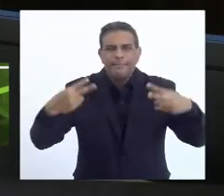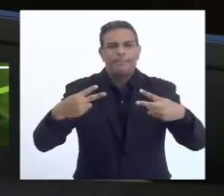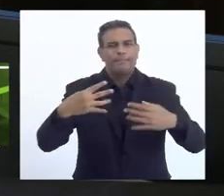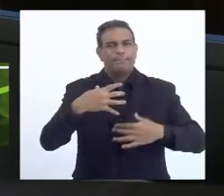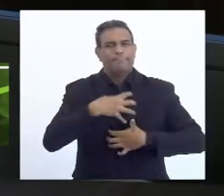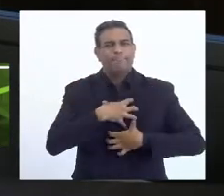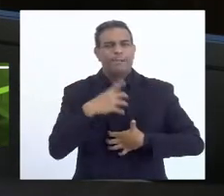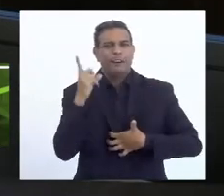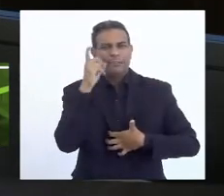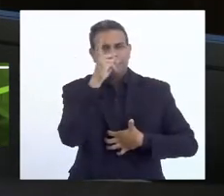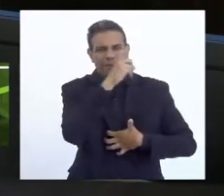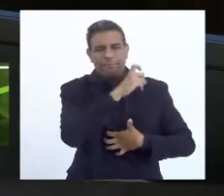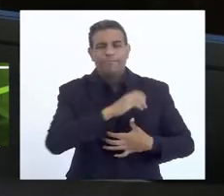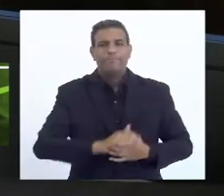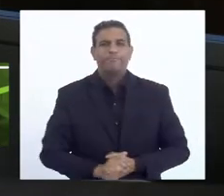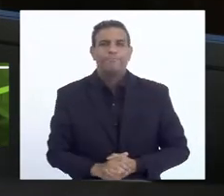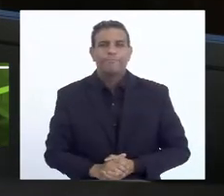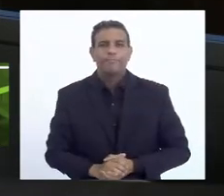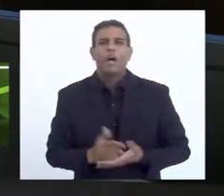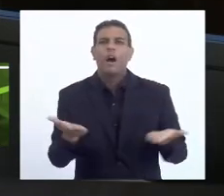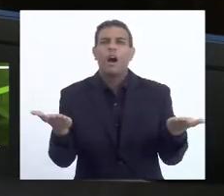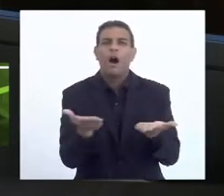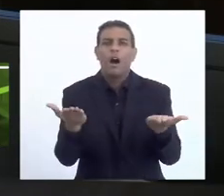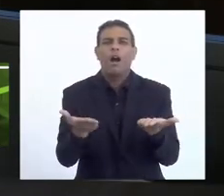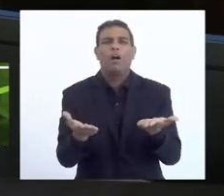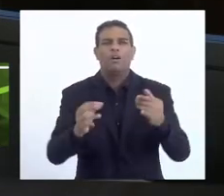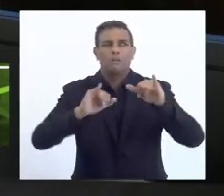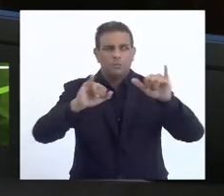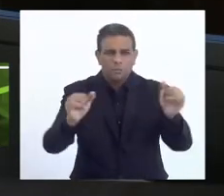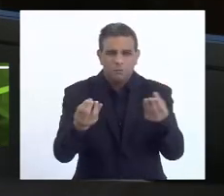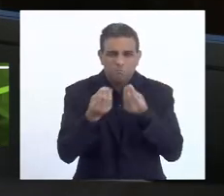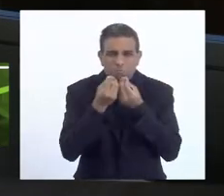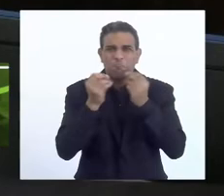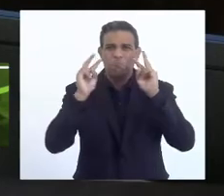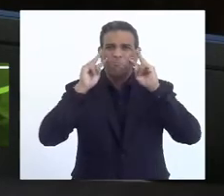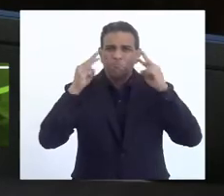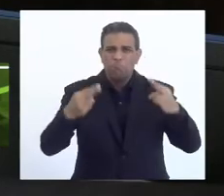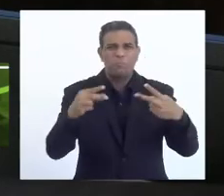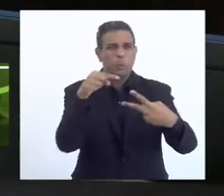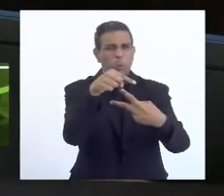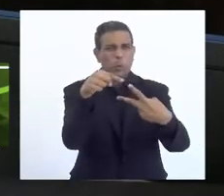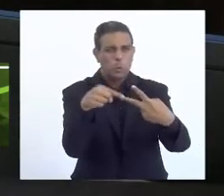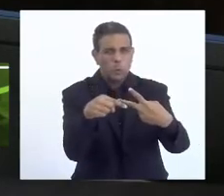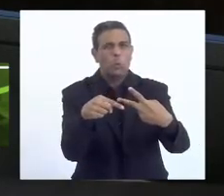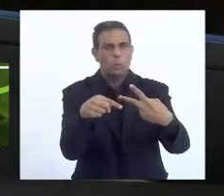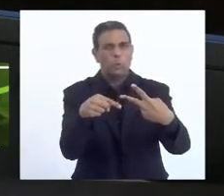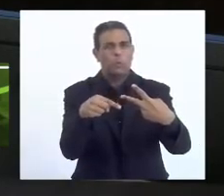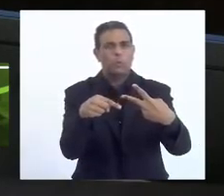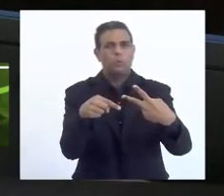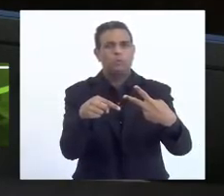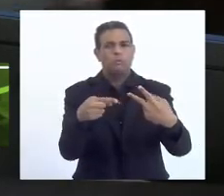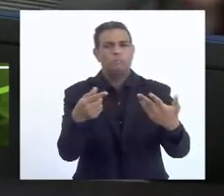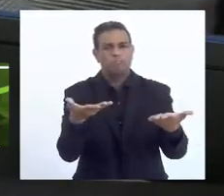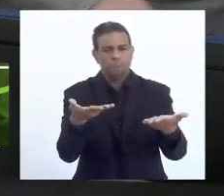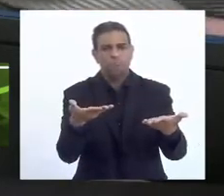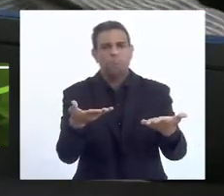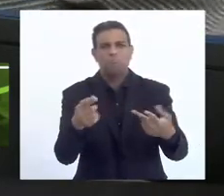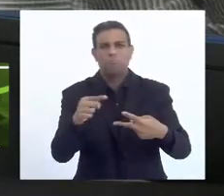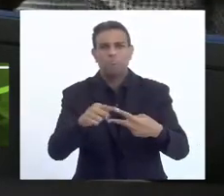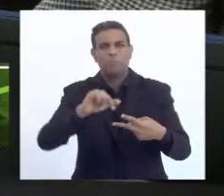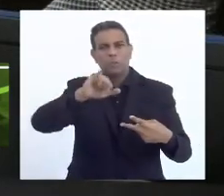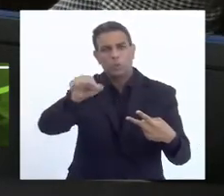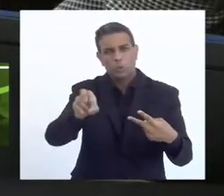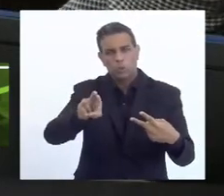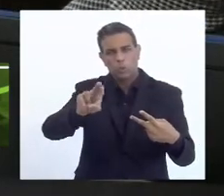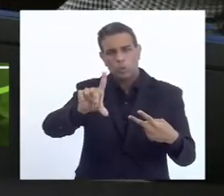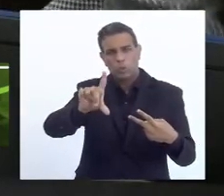de vulnerabilidade. Então, eu queria aqui também fazer o reconhecimento de duas companheiras, que para a gente é importante, que é a